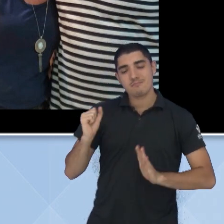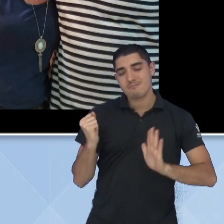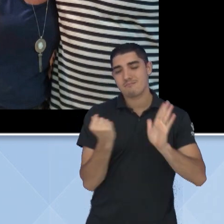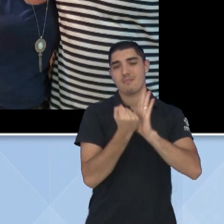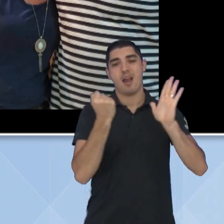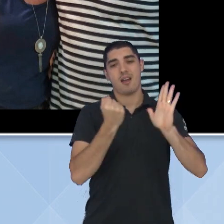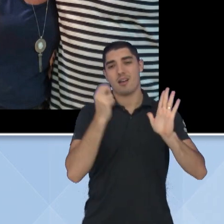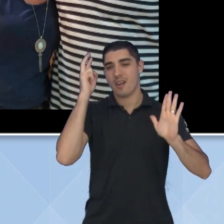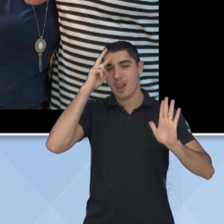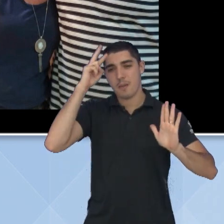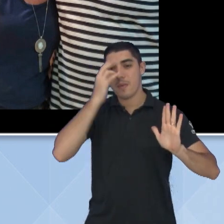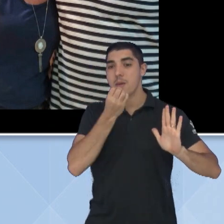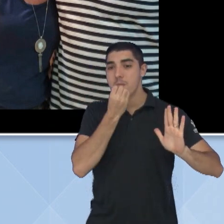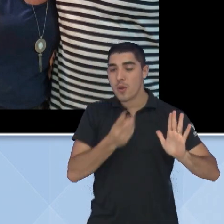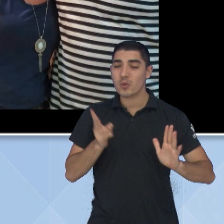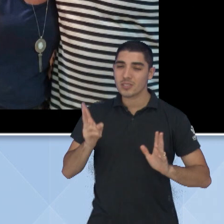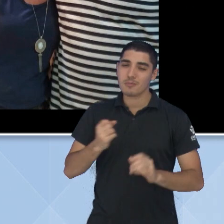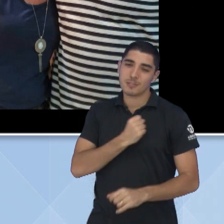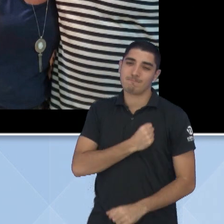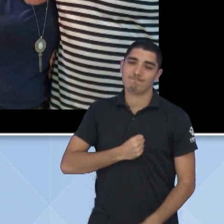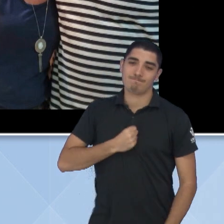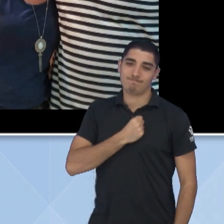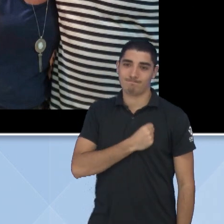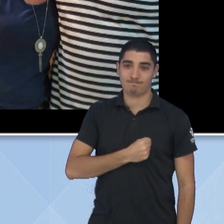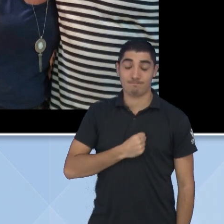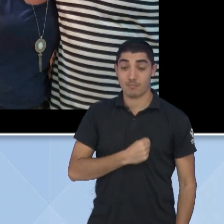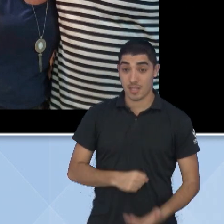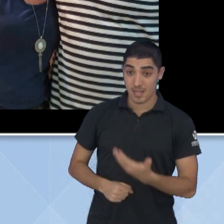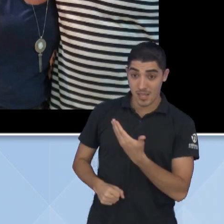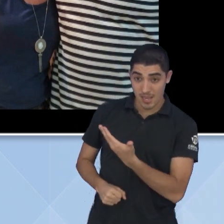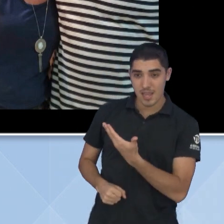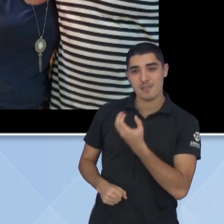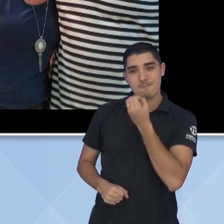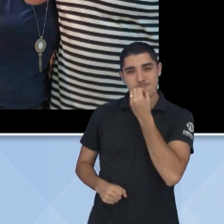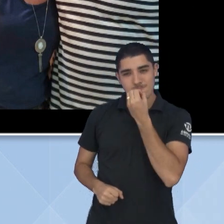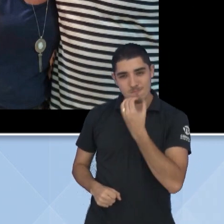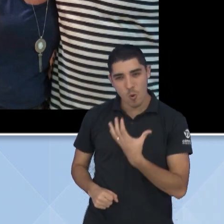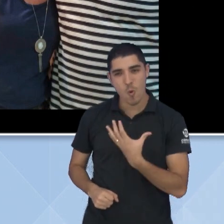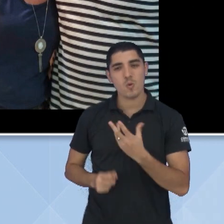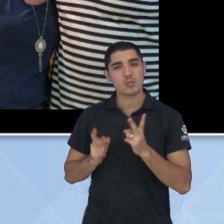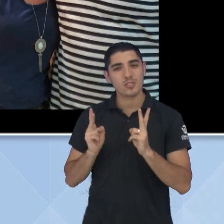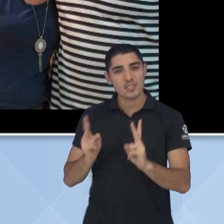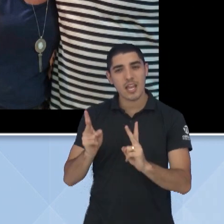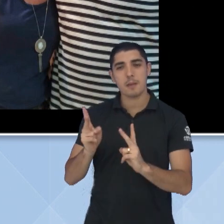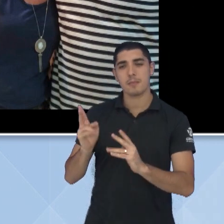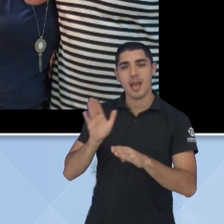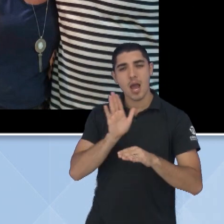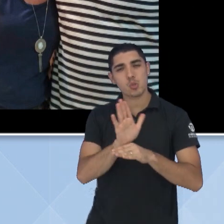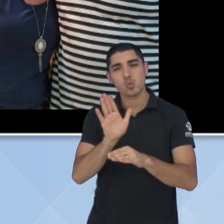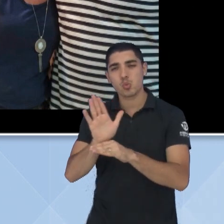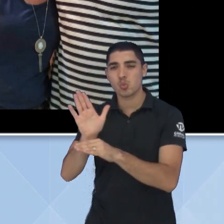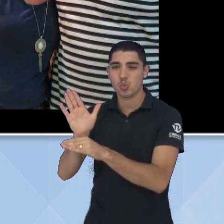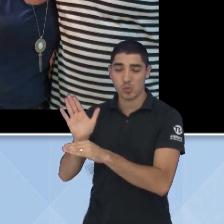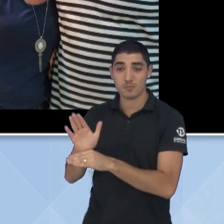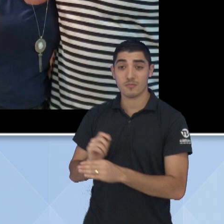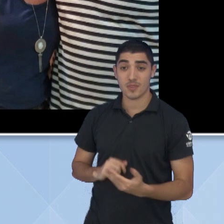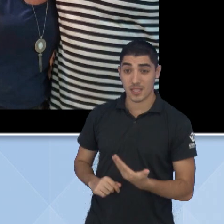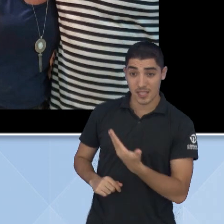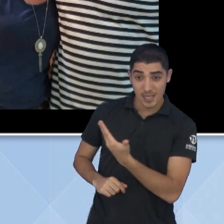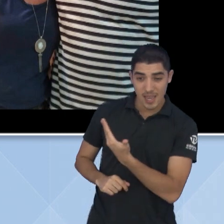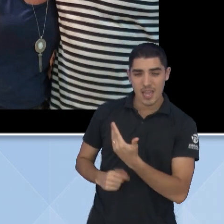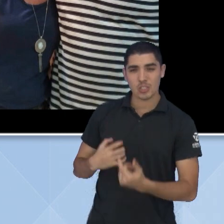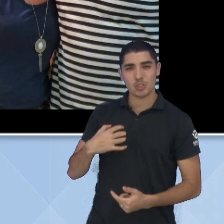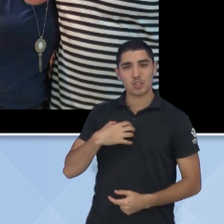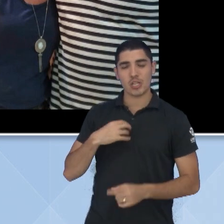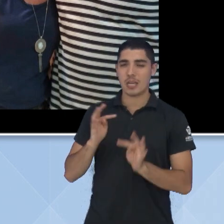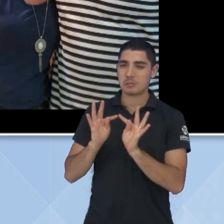boas ações e muita saudade. Esse ser bom nos agraciou com sua bondade e luz. Essa sua simpatia